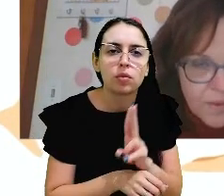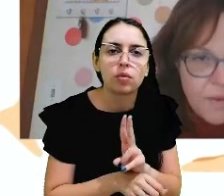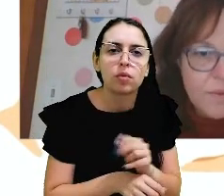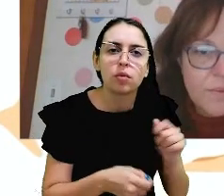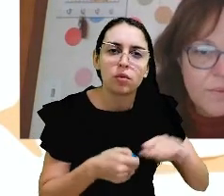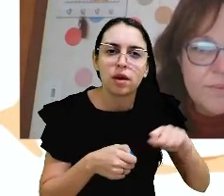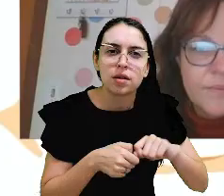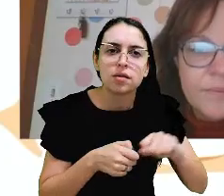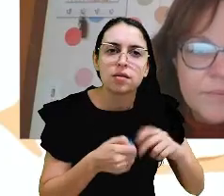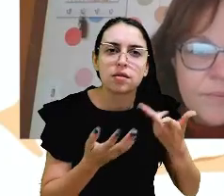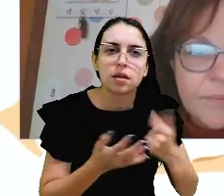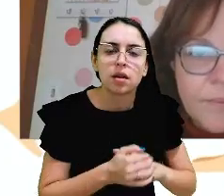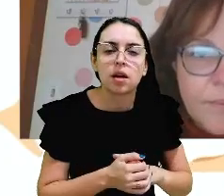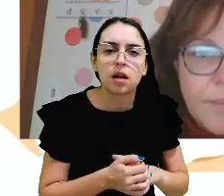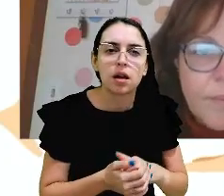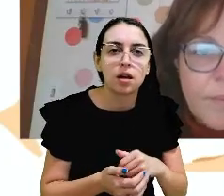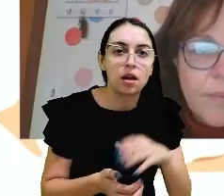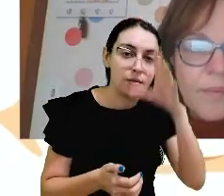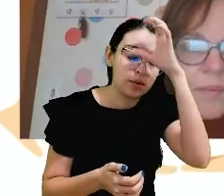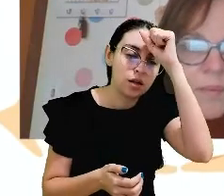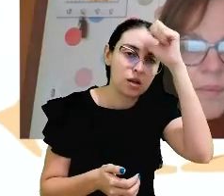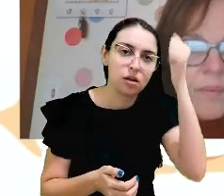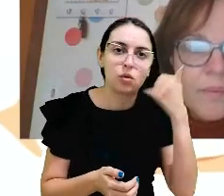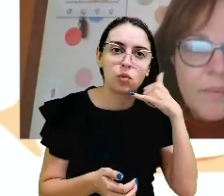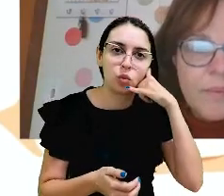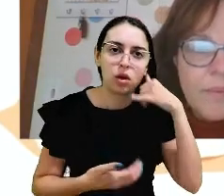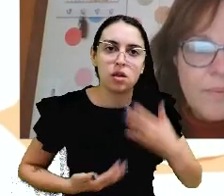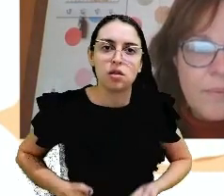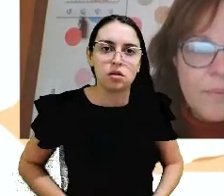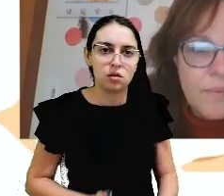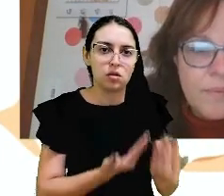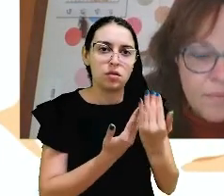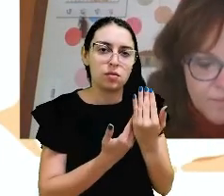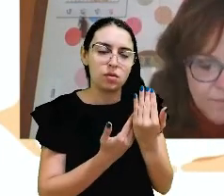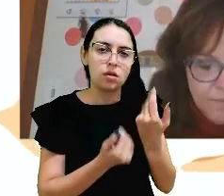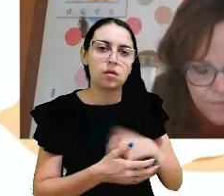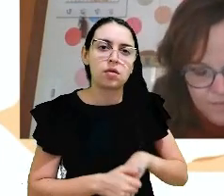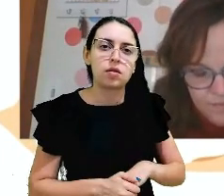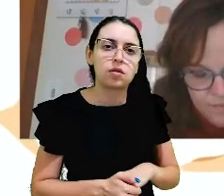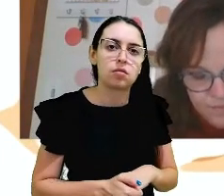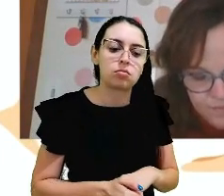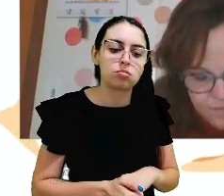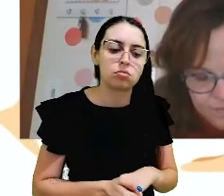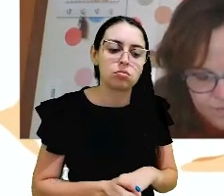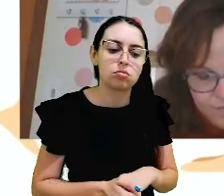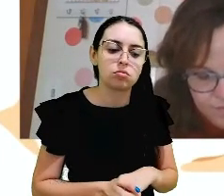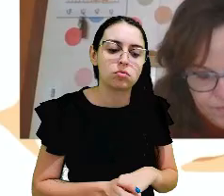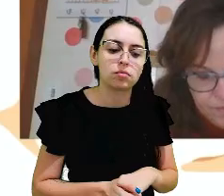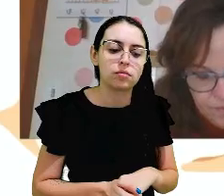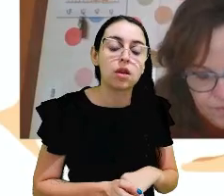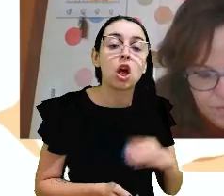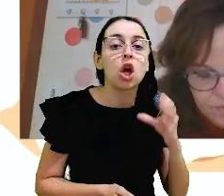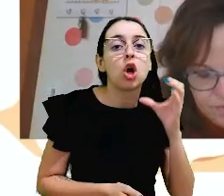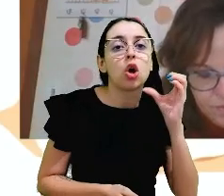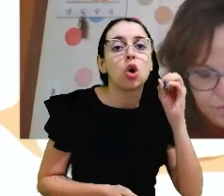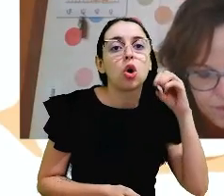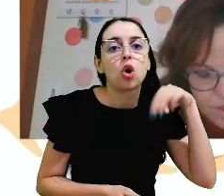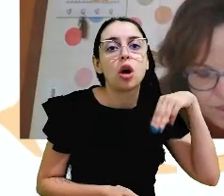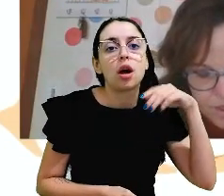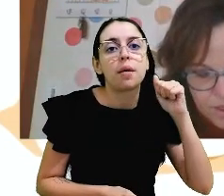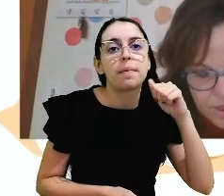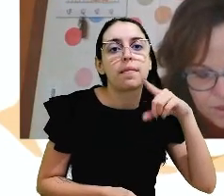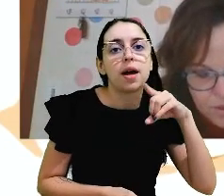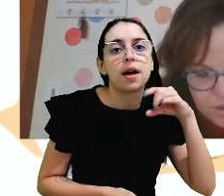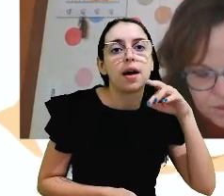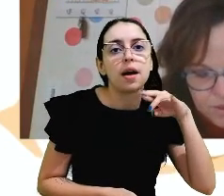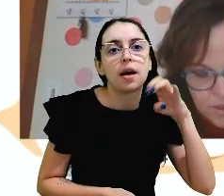aprendeu com as parteiras, né, a se referir umas às outras como comadres. A dona Prazeres me